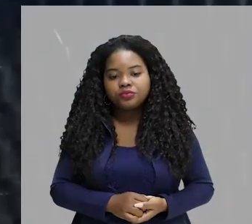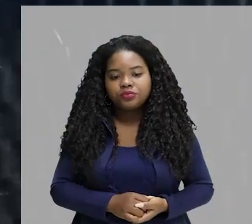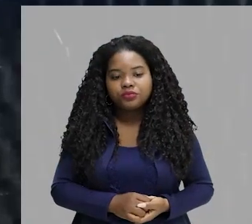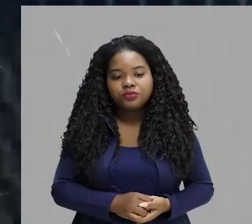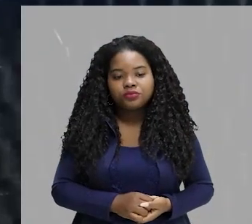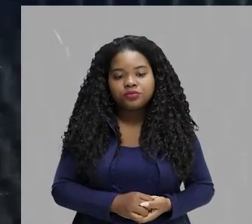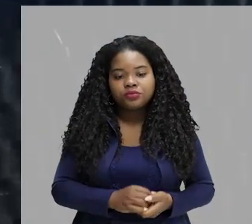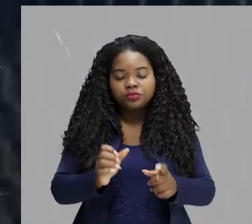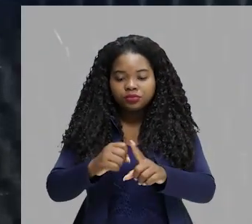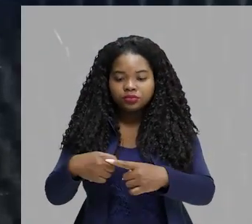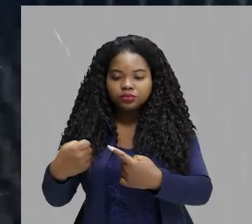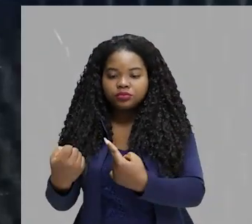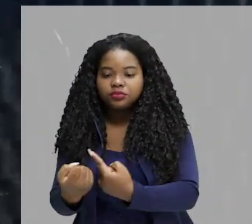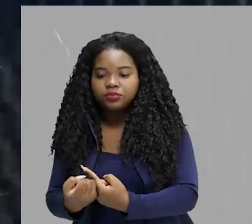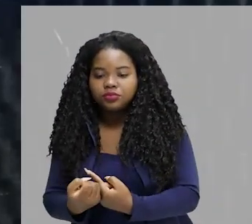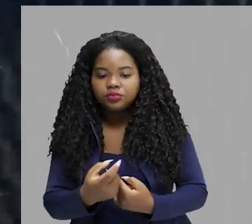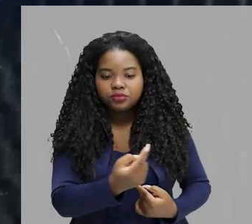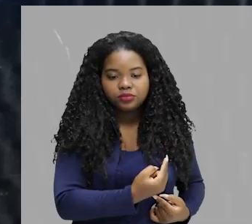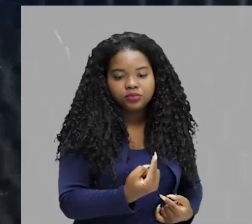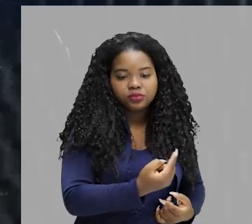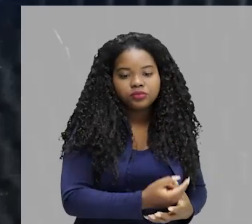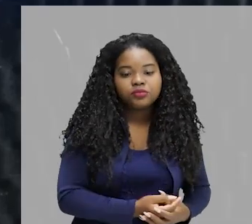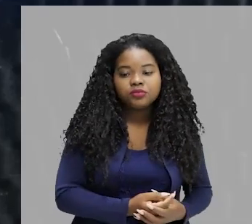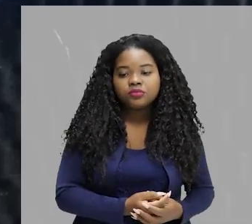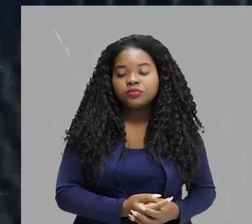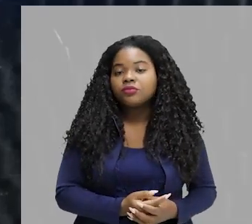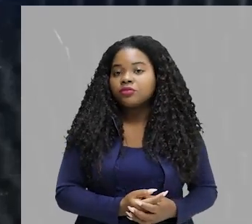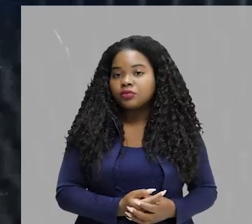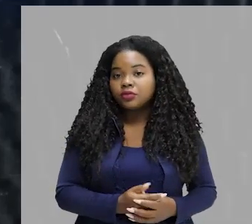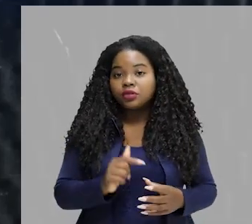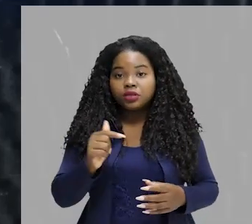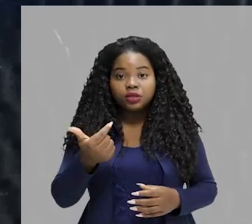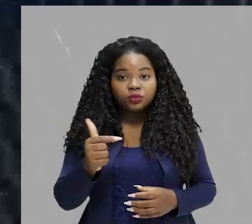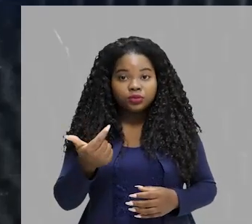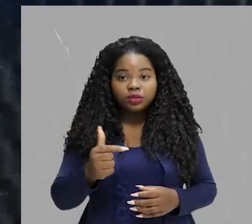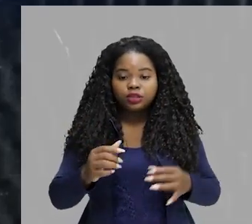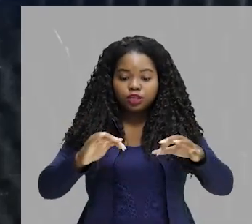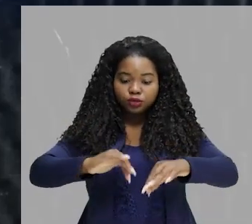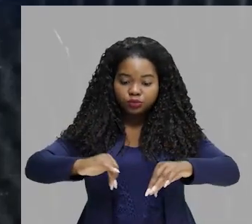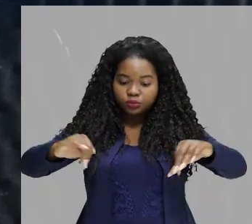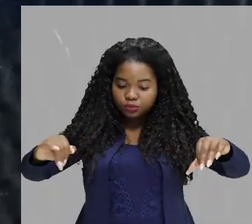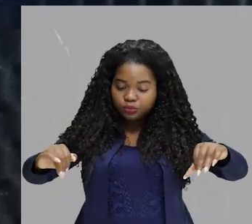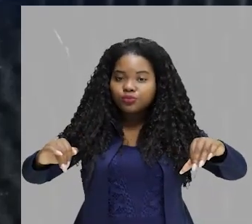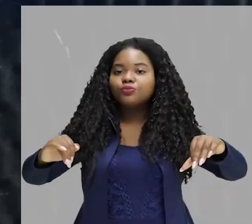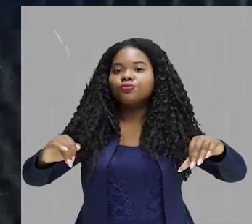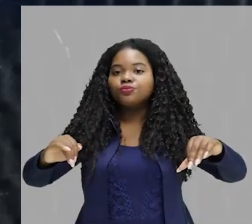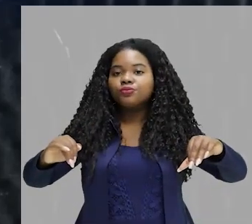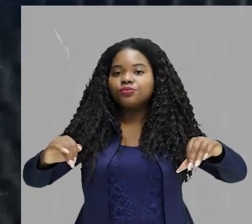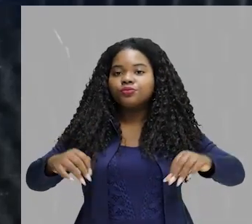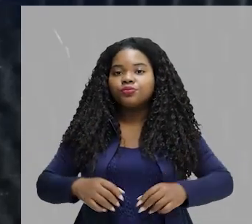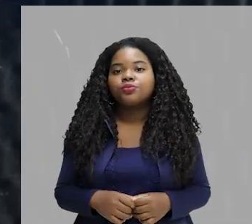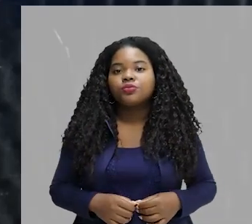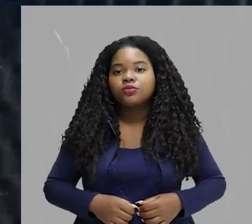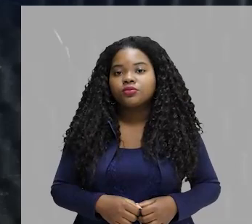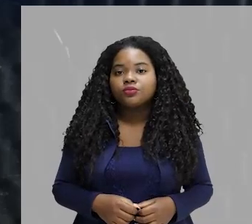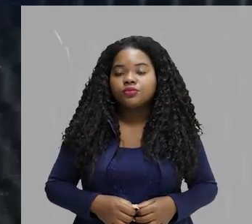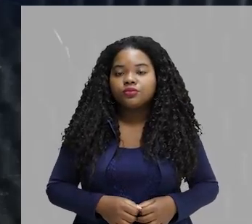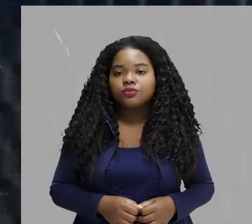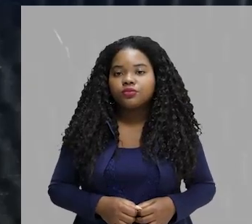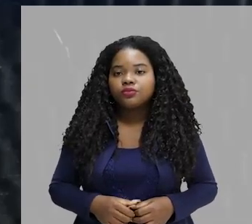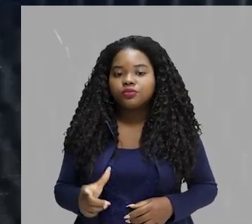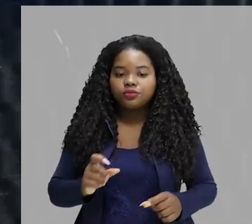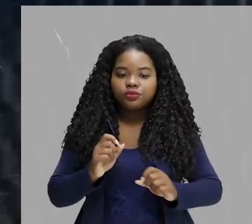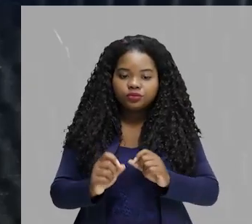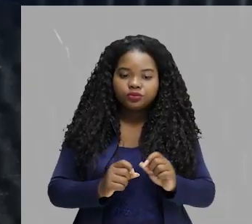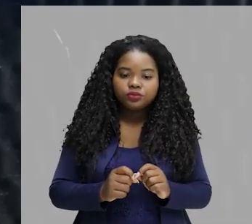coletivo ou sociedade são coisas que não existem separadamente? A gente pode até falar em